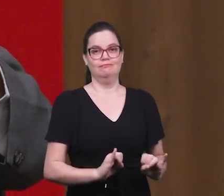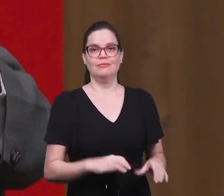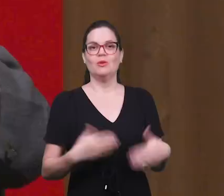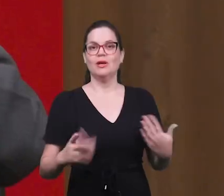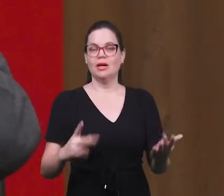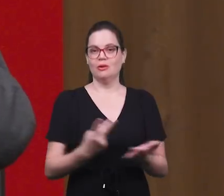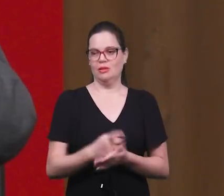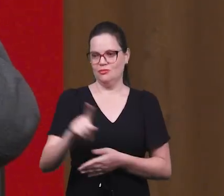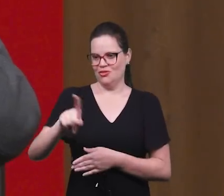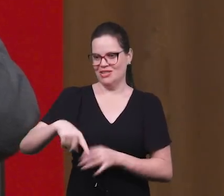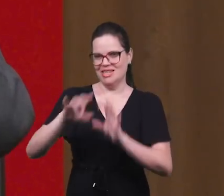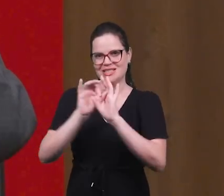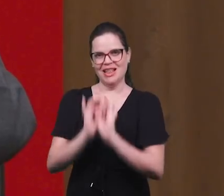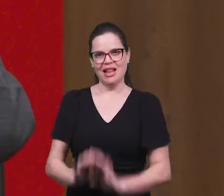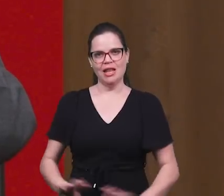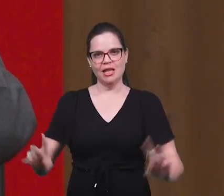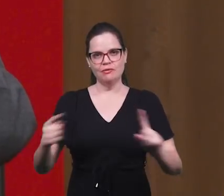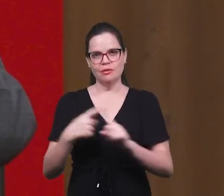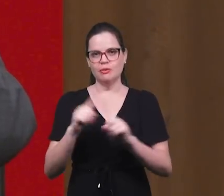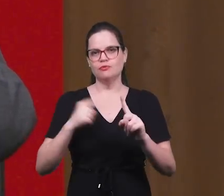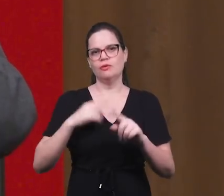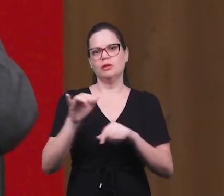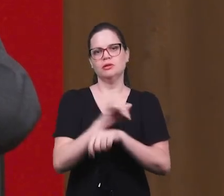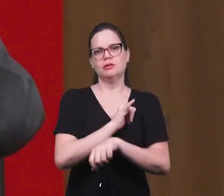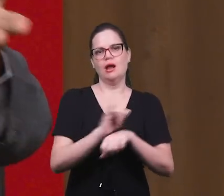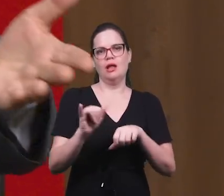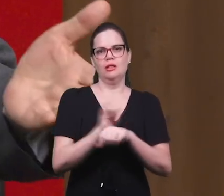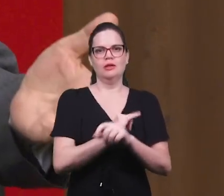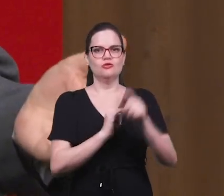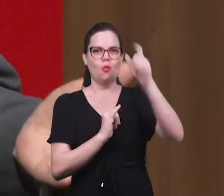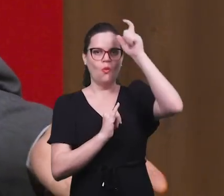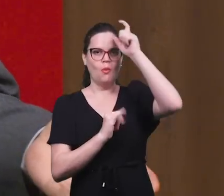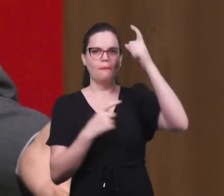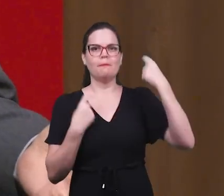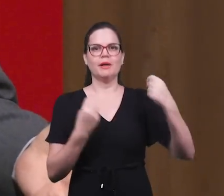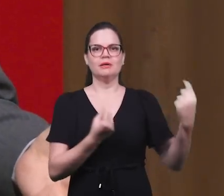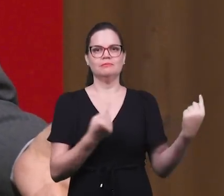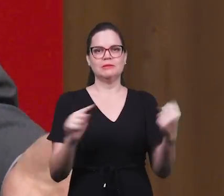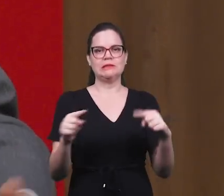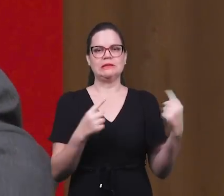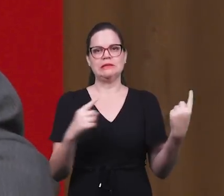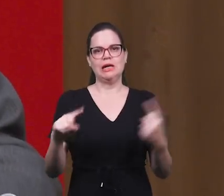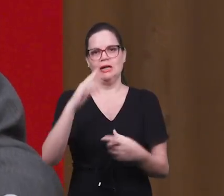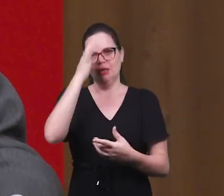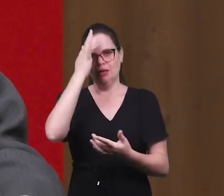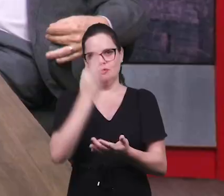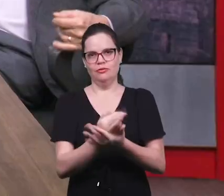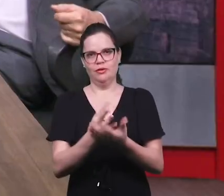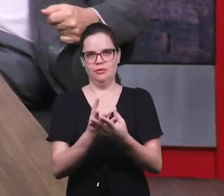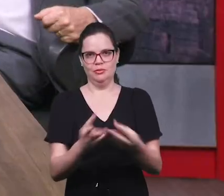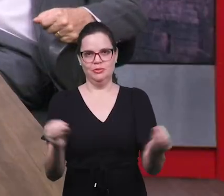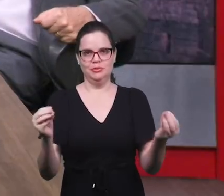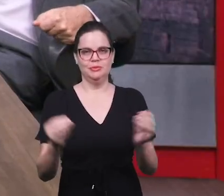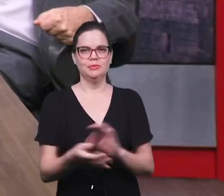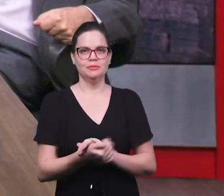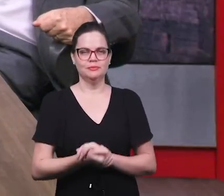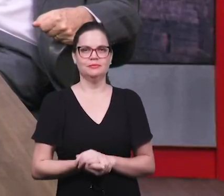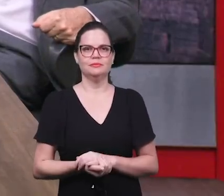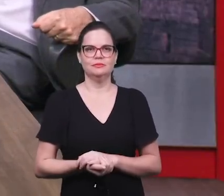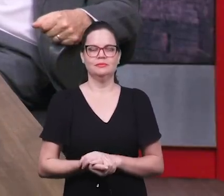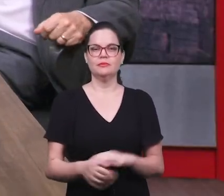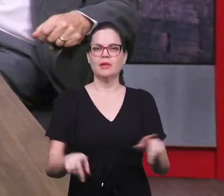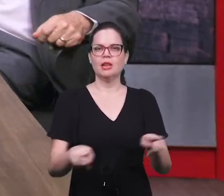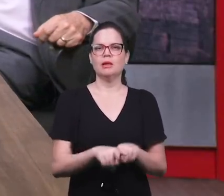liberdade foi uma arma do adversário para destruir a fé. Perfeito. O Edito de